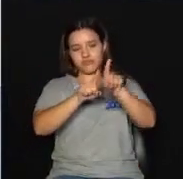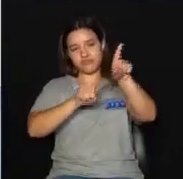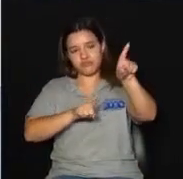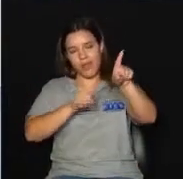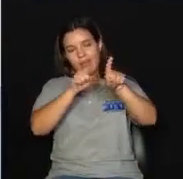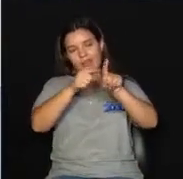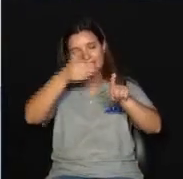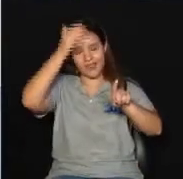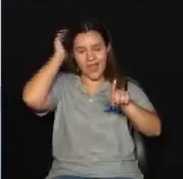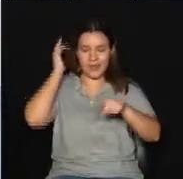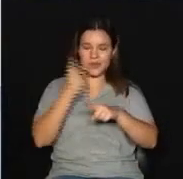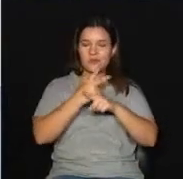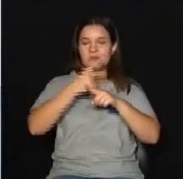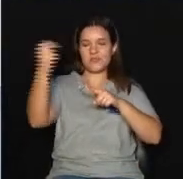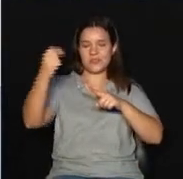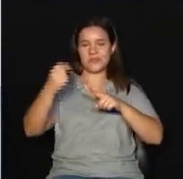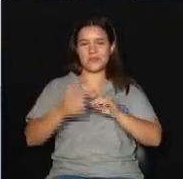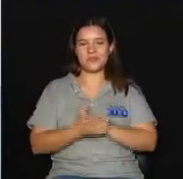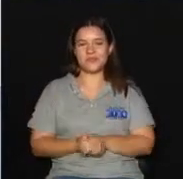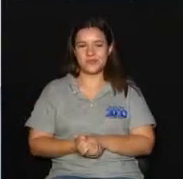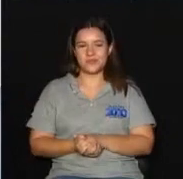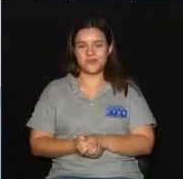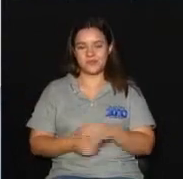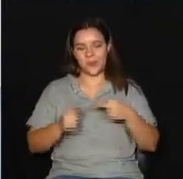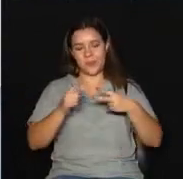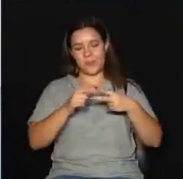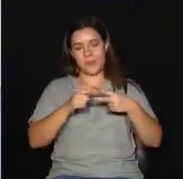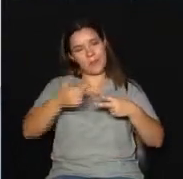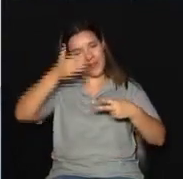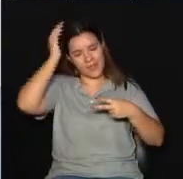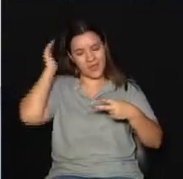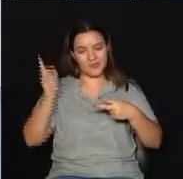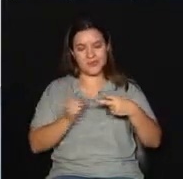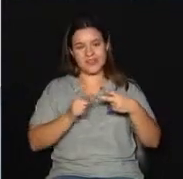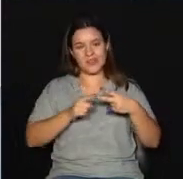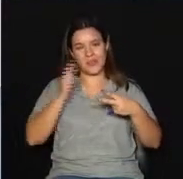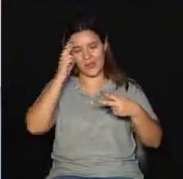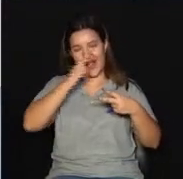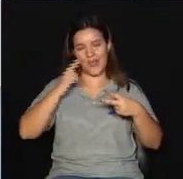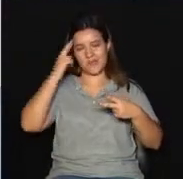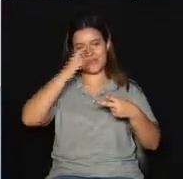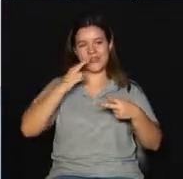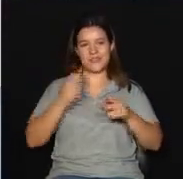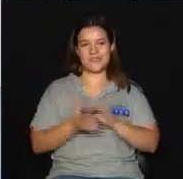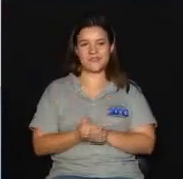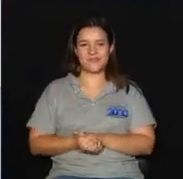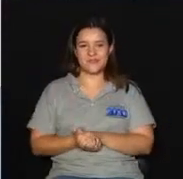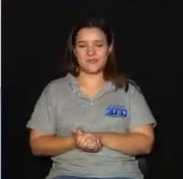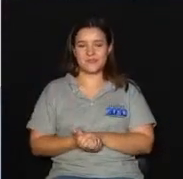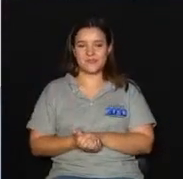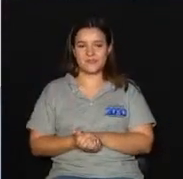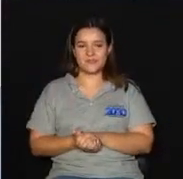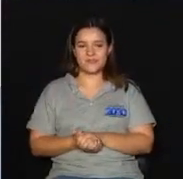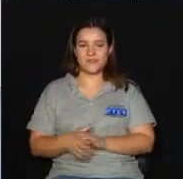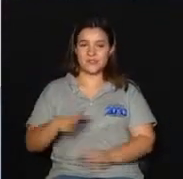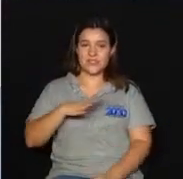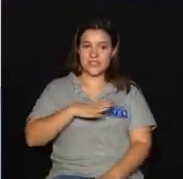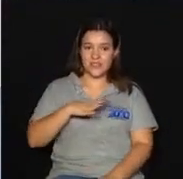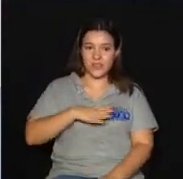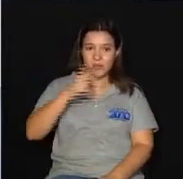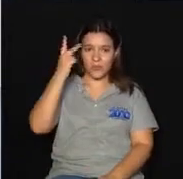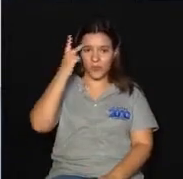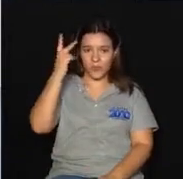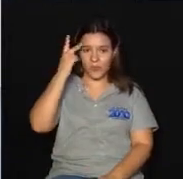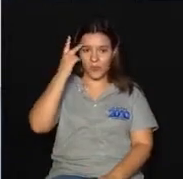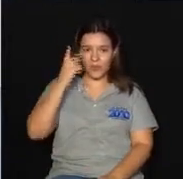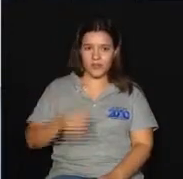55.035 votos foi a diferença do primeiro colocado, Dário Saad, para o Rafa Zimbaldi, segundo colocado. E na cidade de São